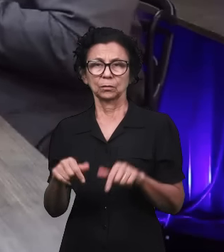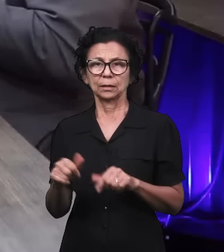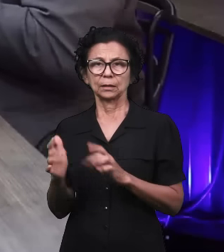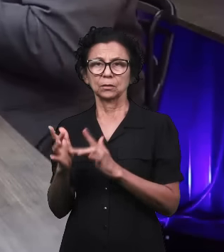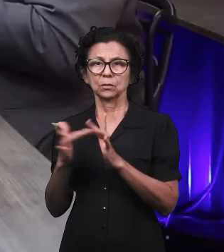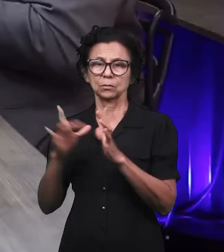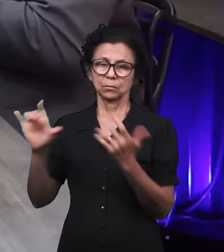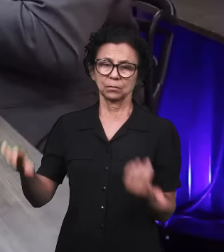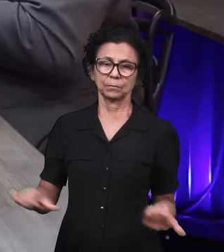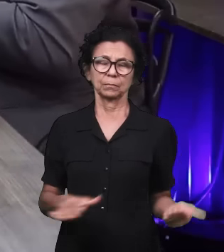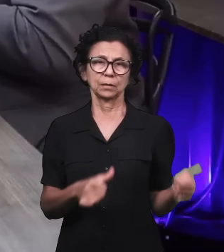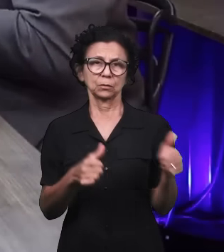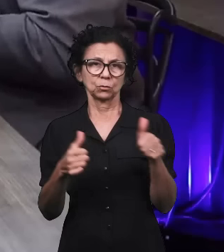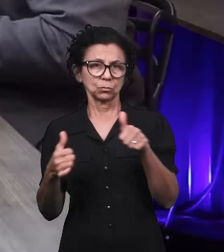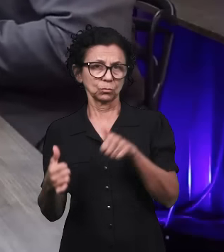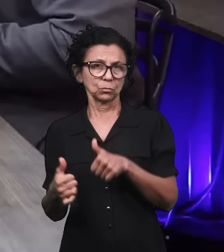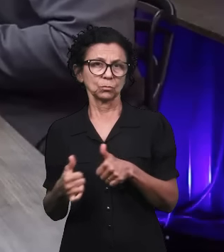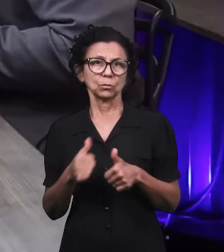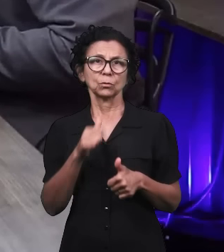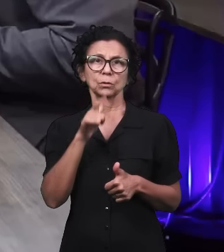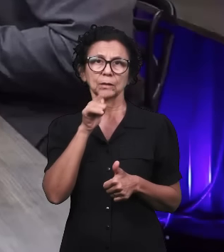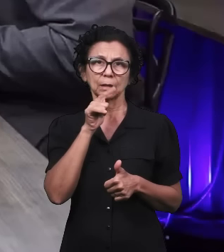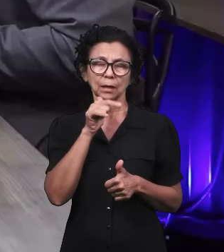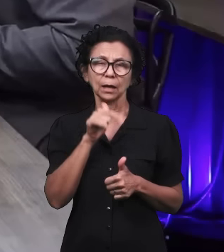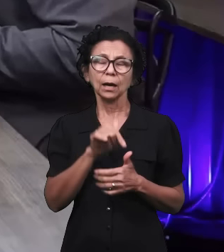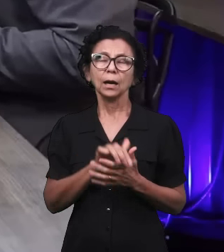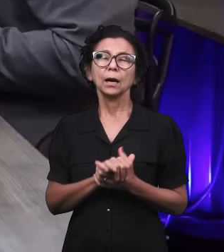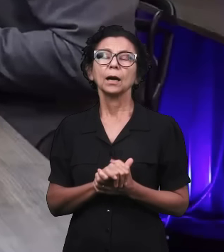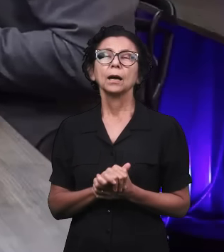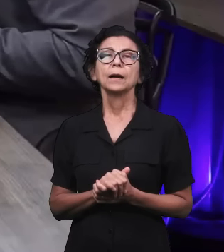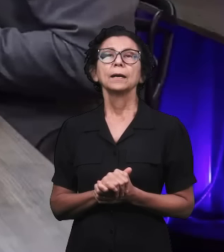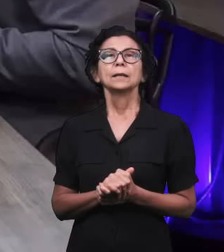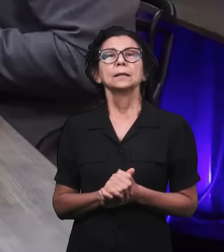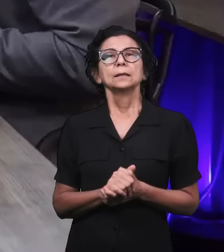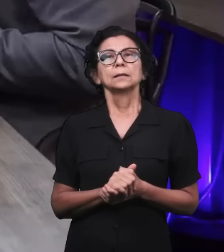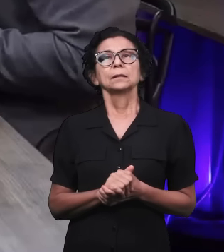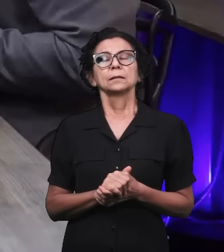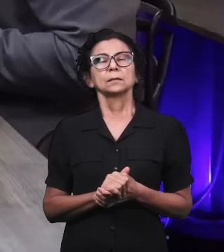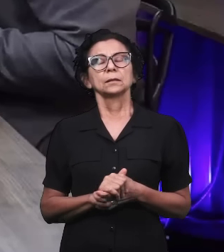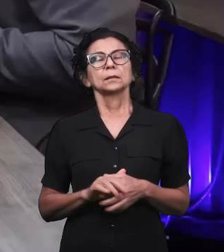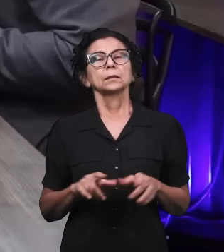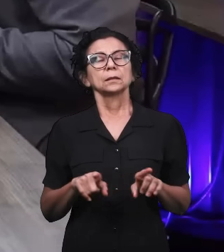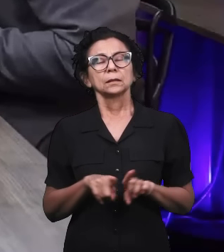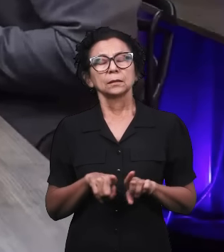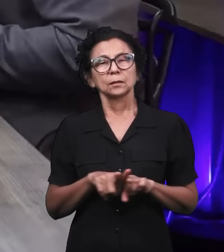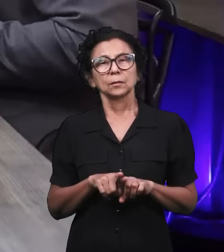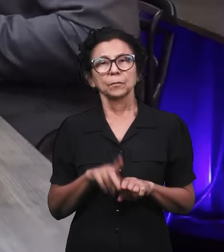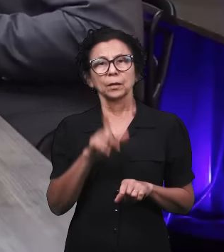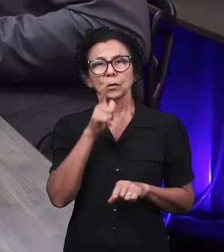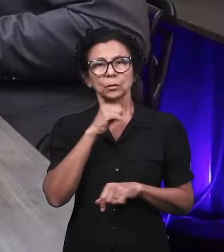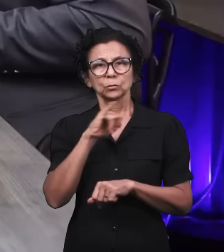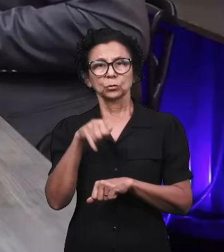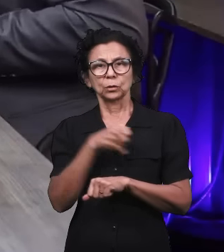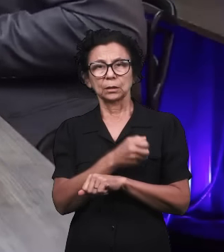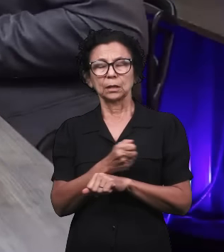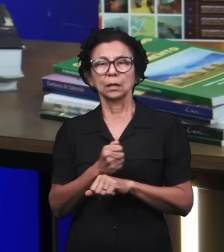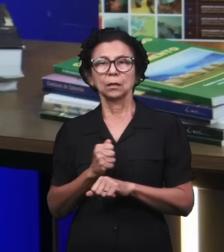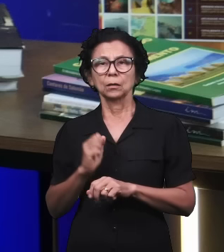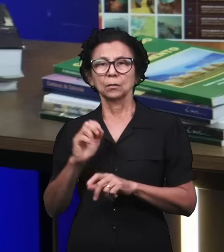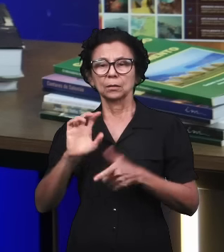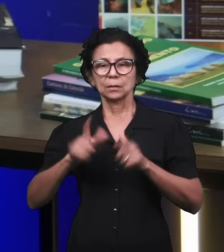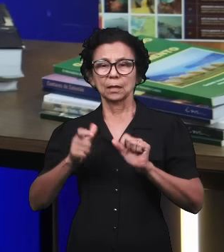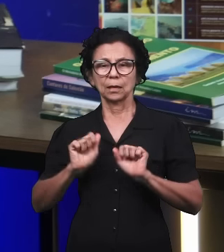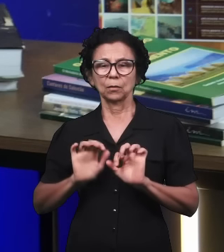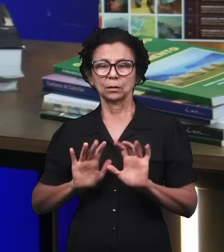Testamento, Josué atravessa o Jordão para a entrada na terra. Mas é interessante que o Rio Jordão ele nasce lá nos montes, né?